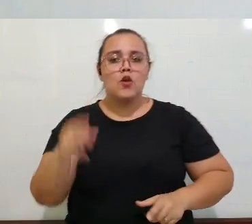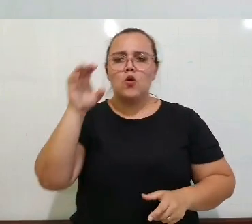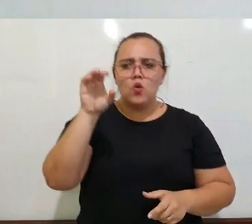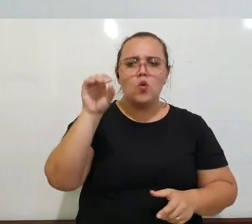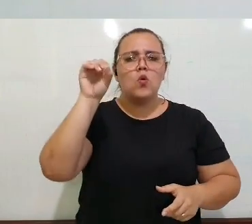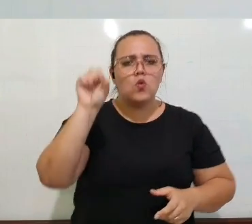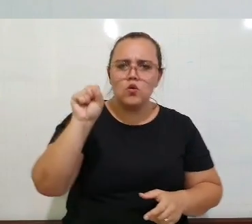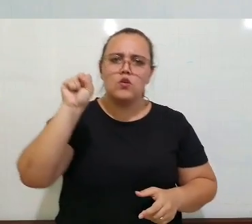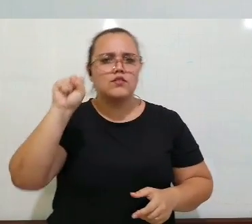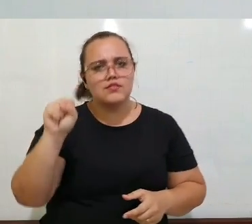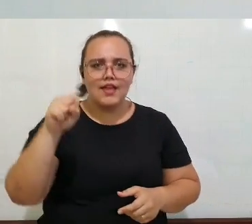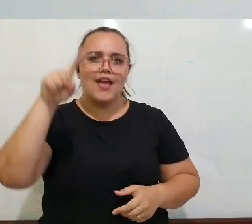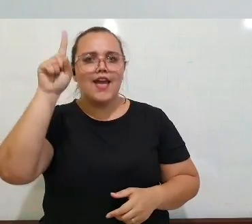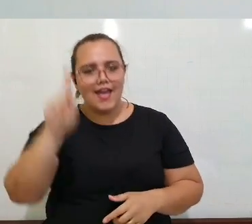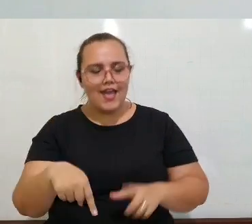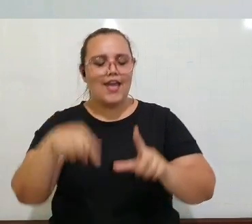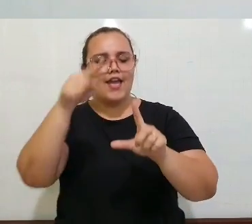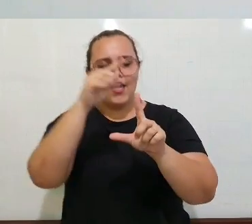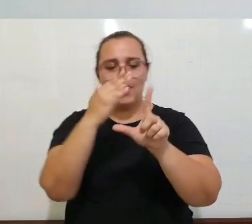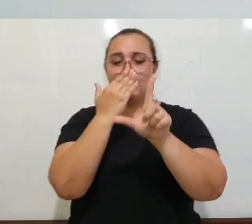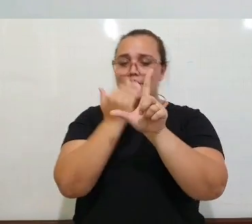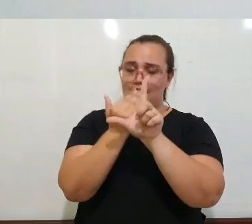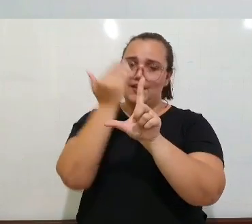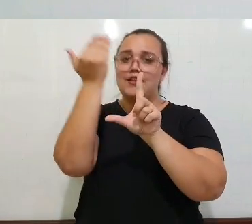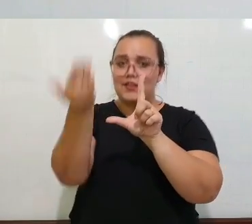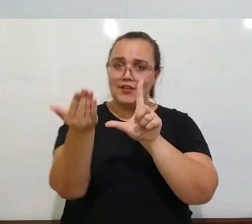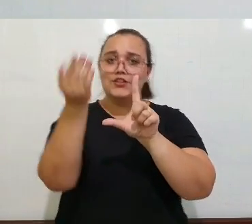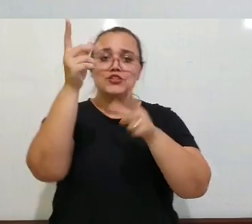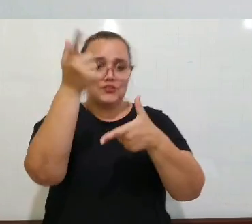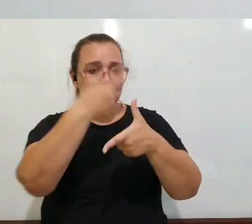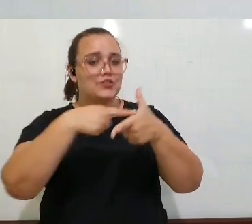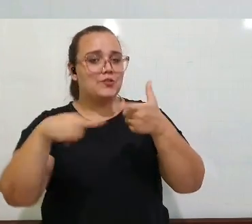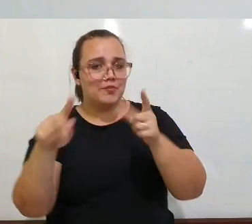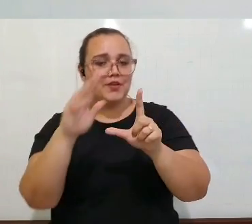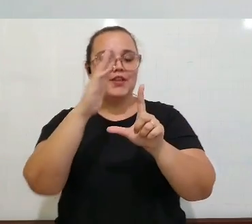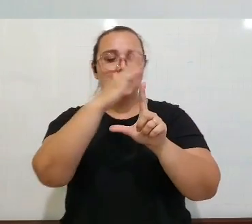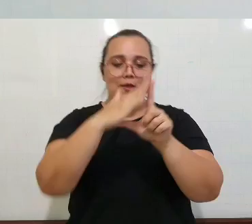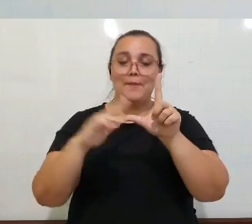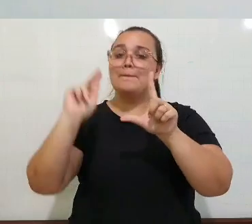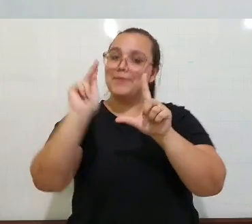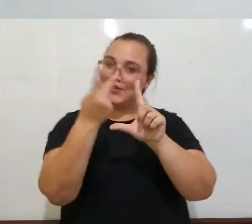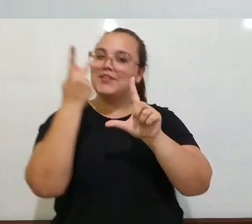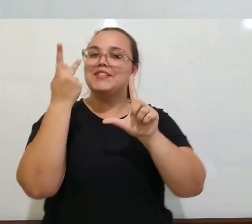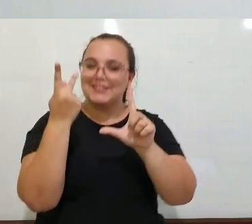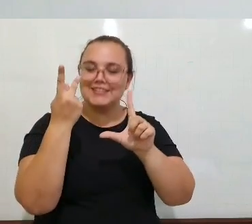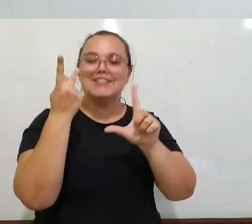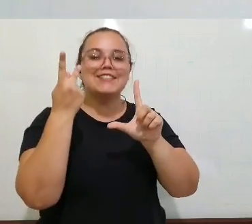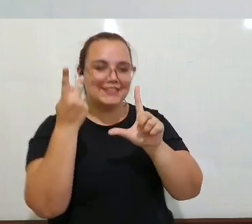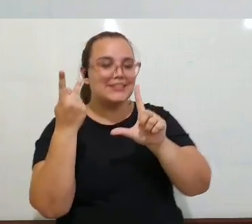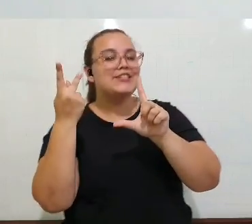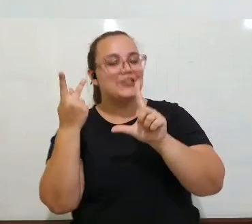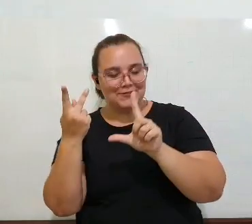O cosseno é cateto adjacente sobre hipotenusa.